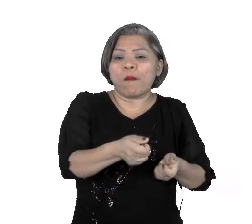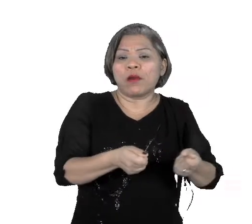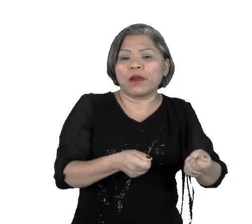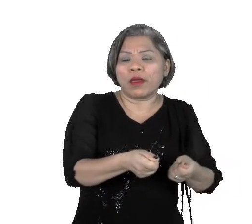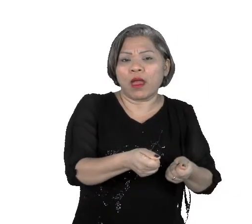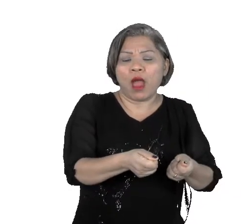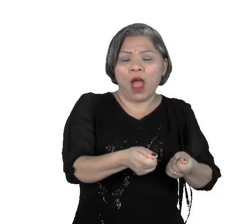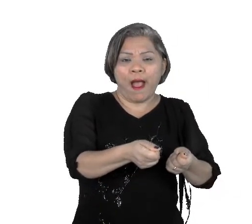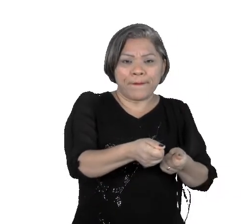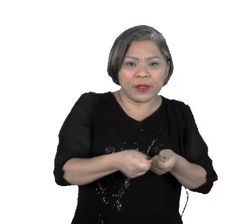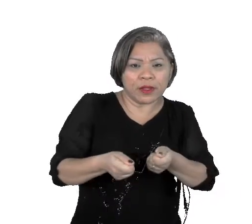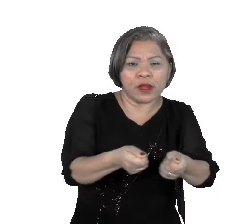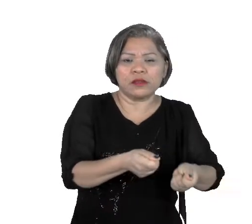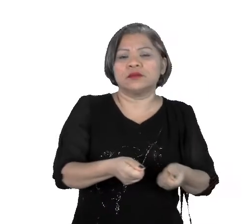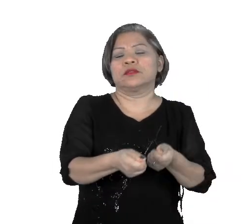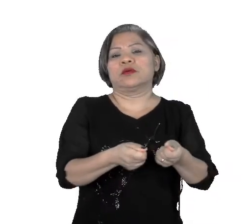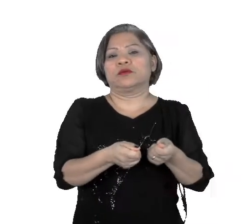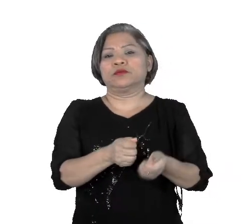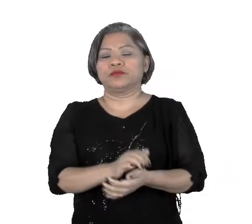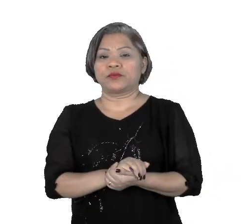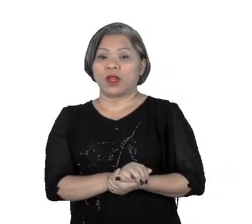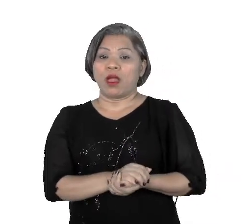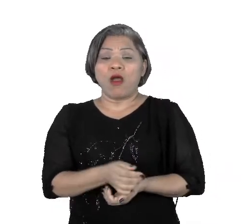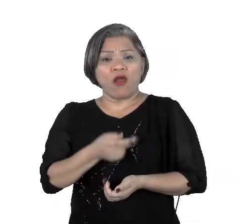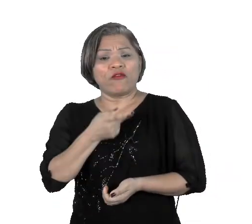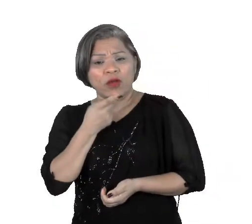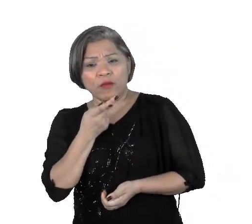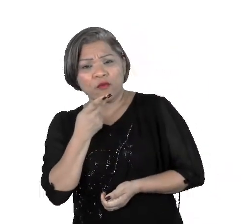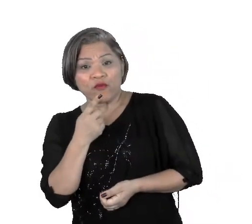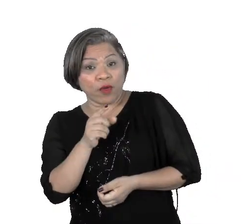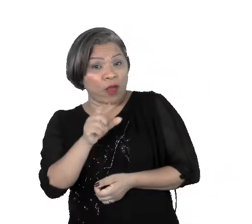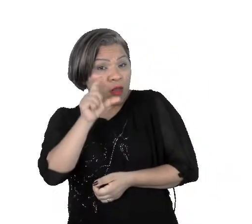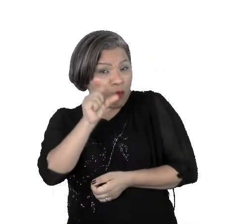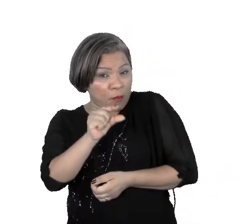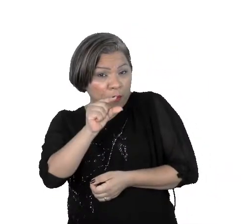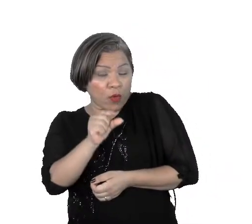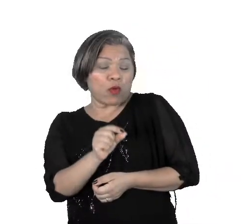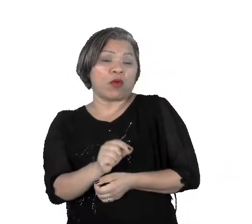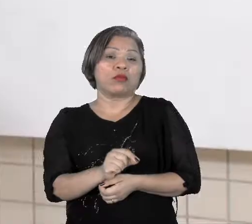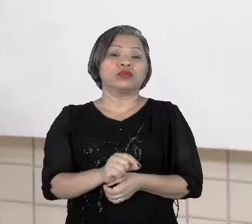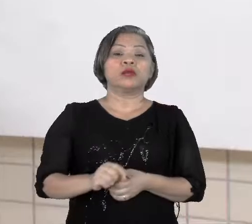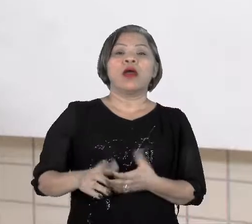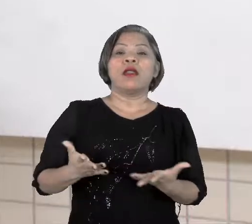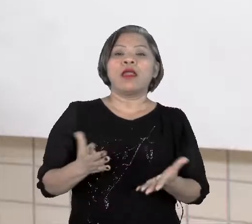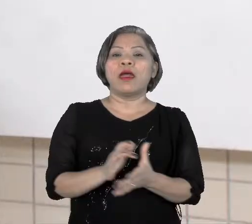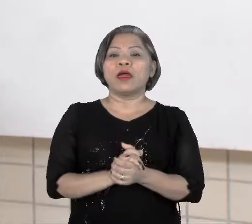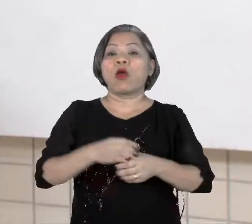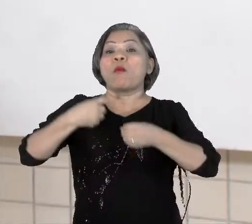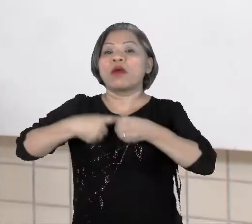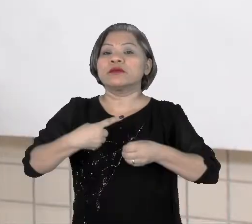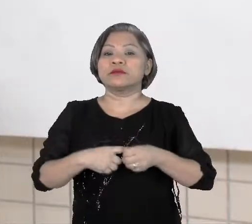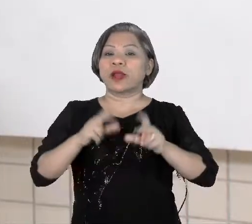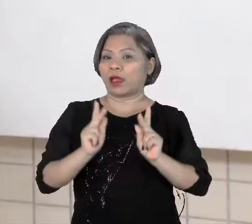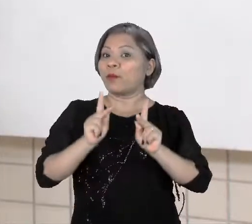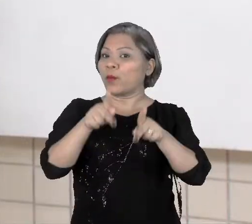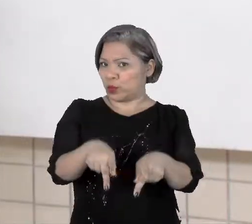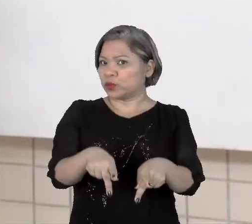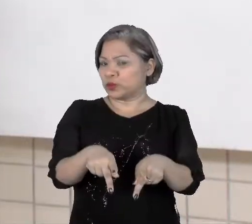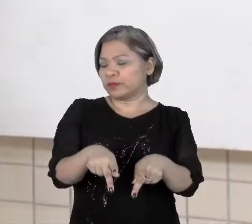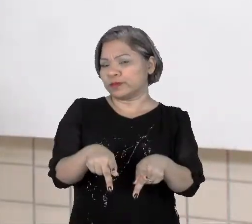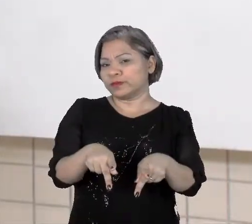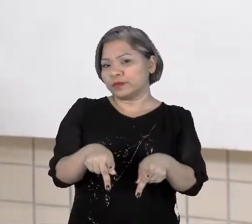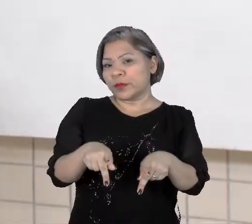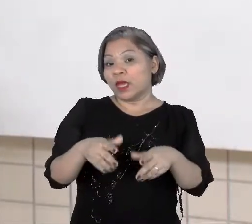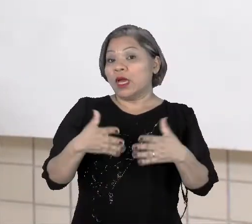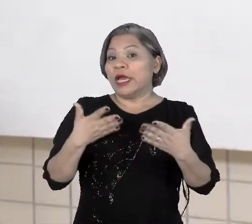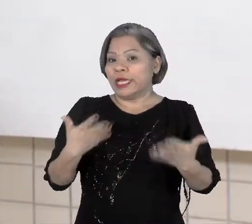escravo, nós iremos falar sobre a cidade de Porto Nacional. A cidade de Porto Nacional, a cidade onde hoje